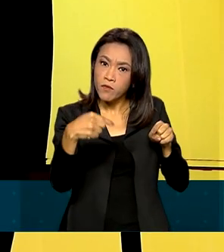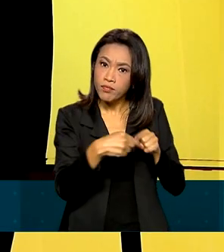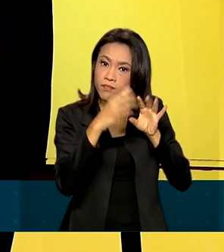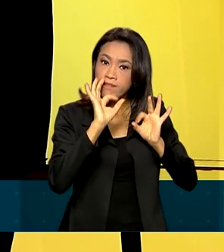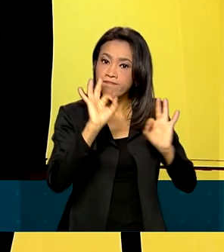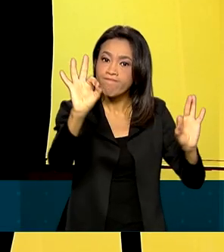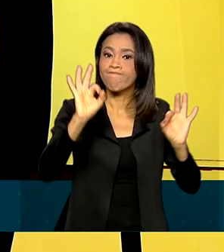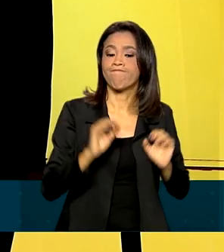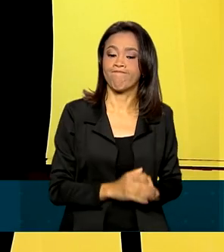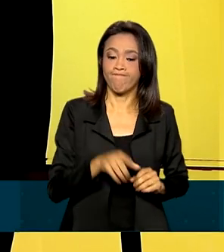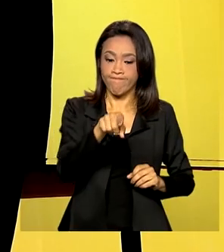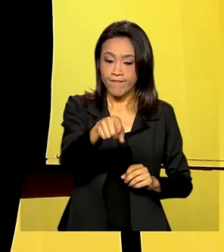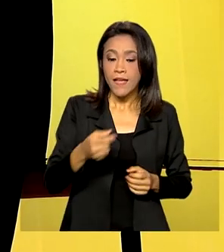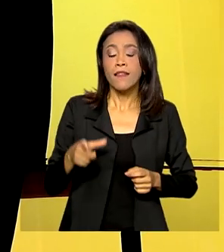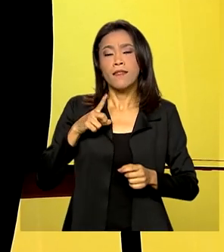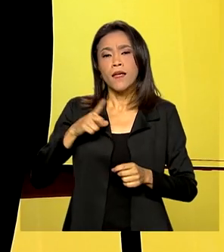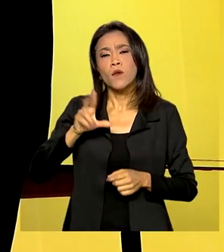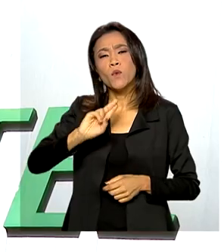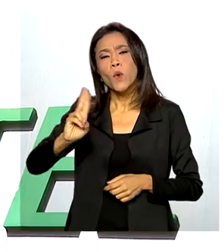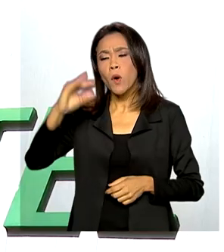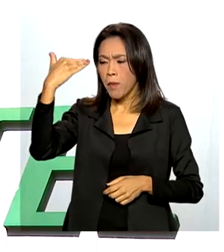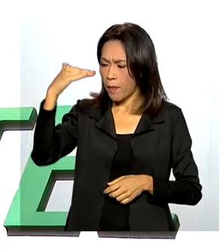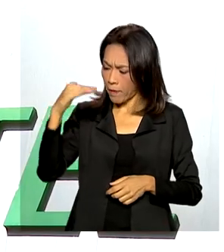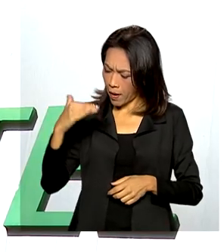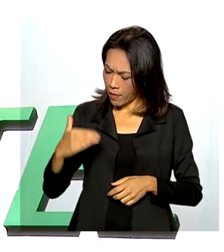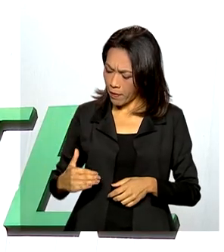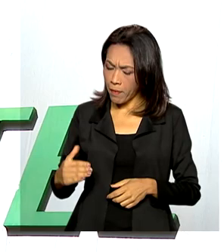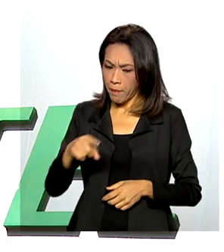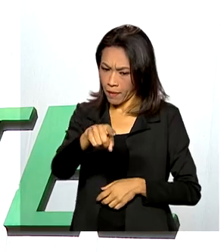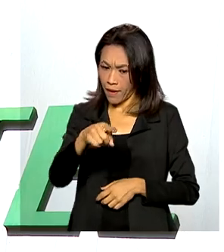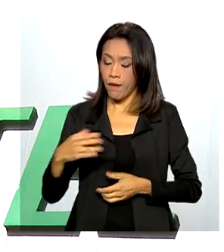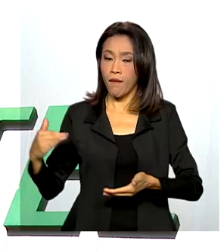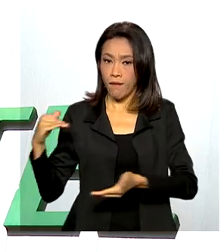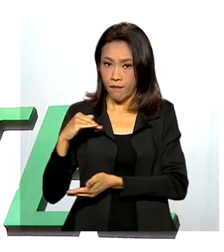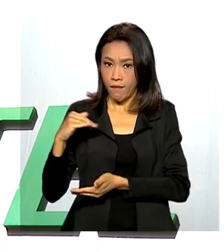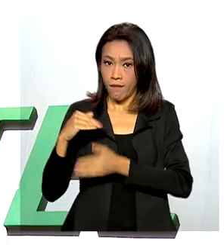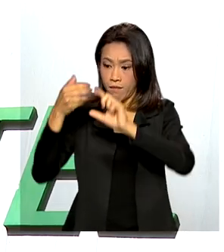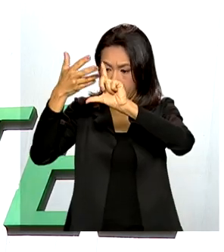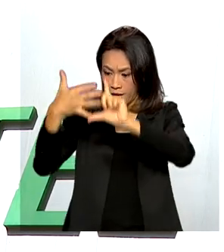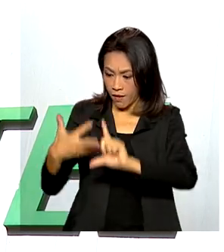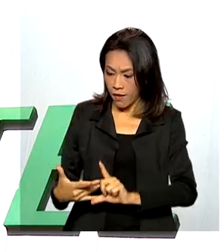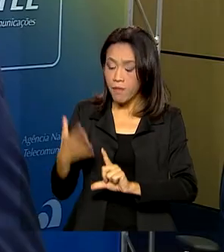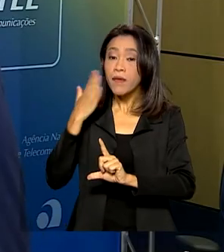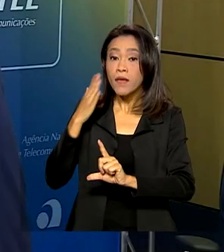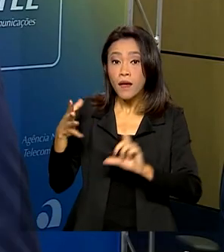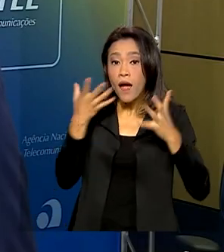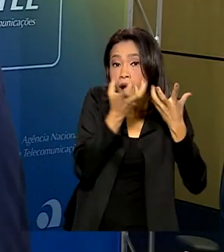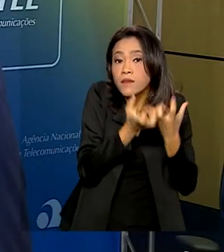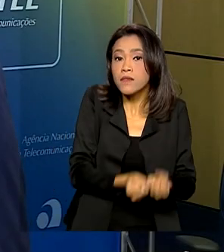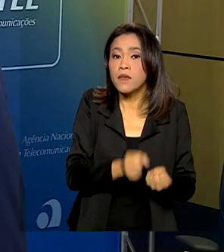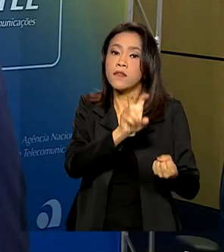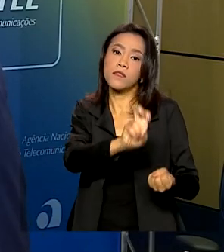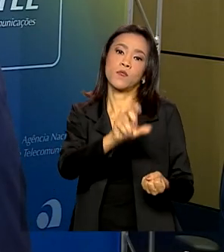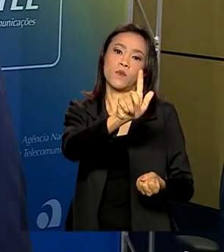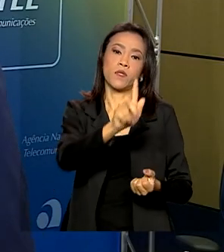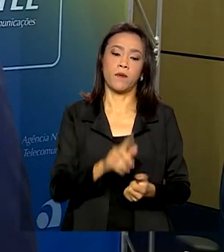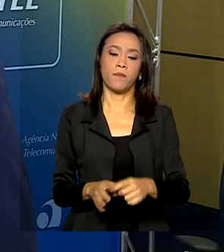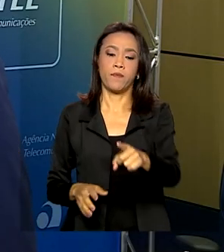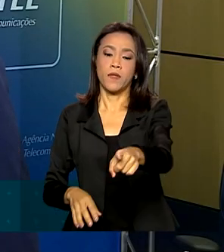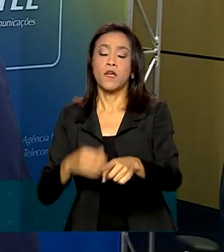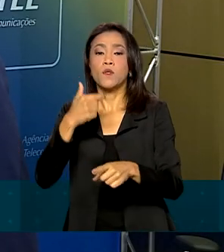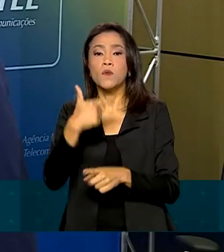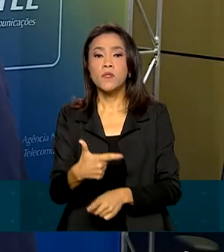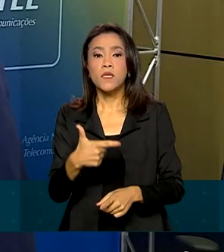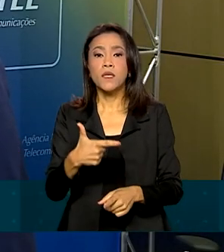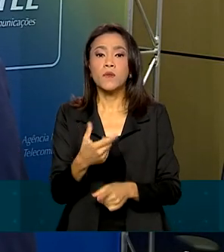disponibilizou na internet uma lista de aparelhos homologados para navegar na nova frequência nós temos no Brasil 260